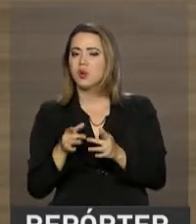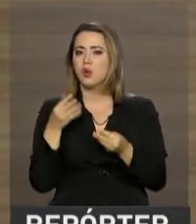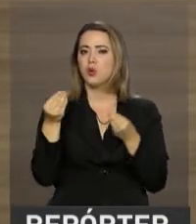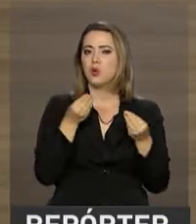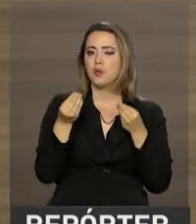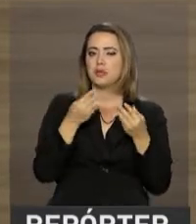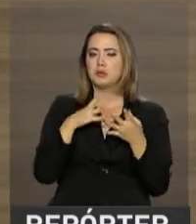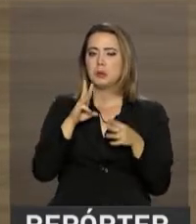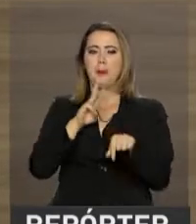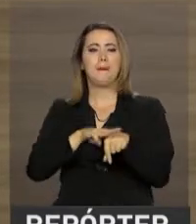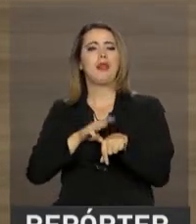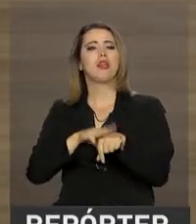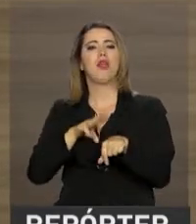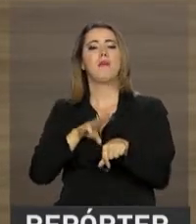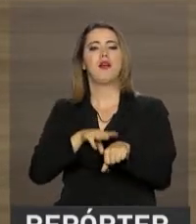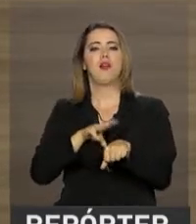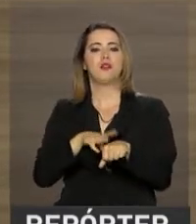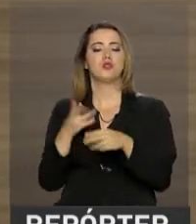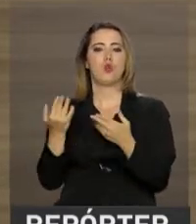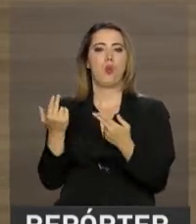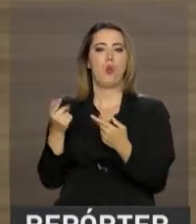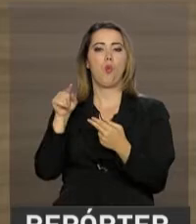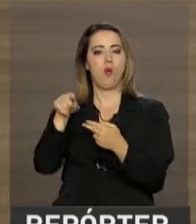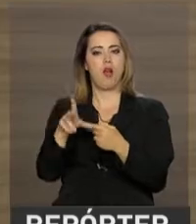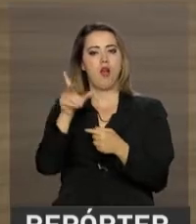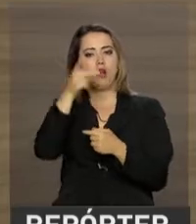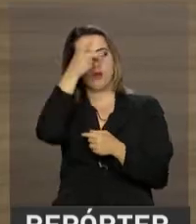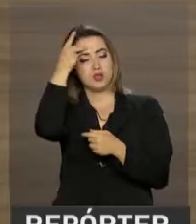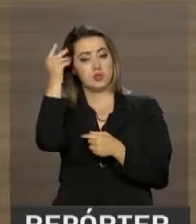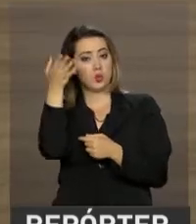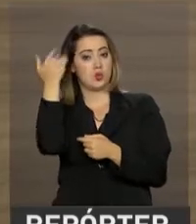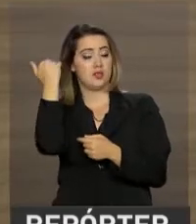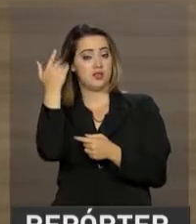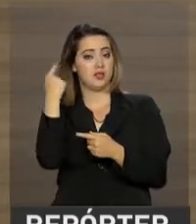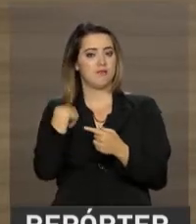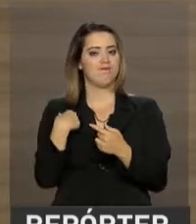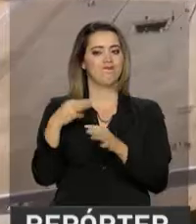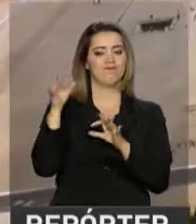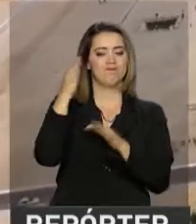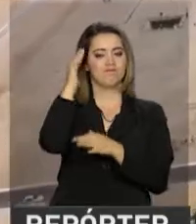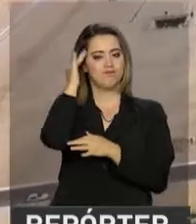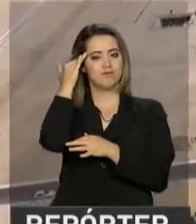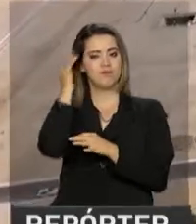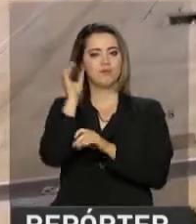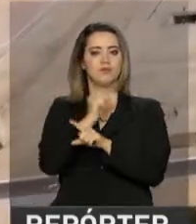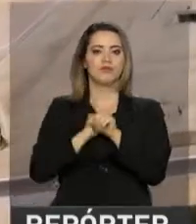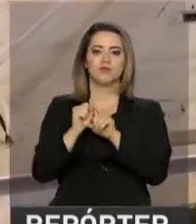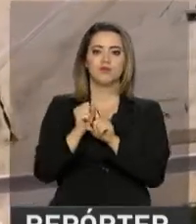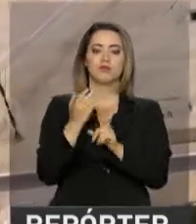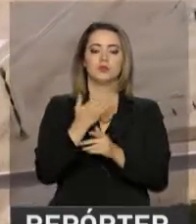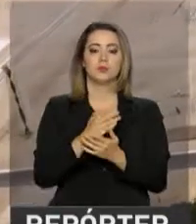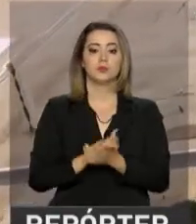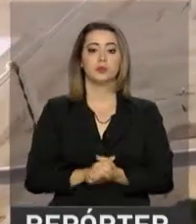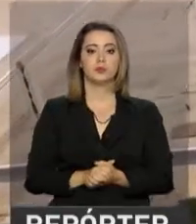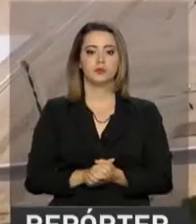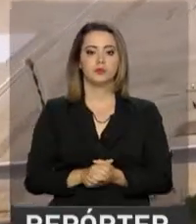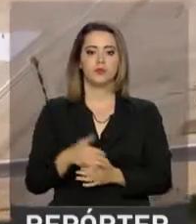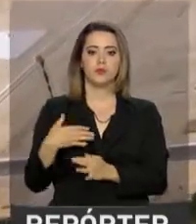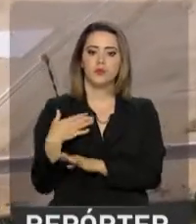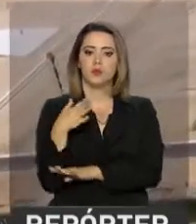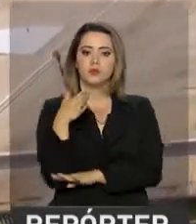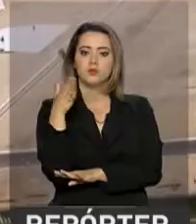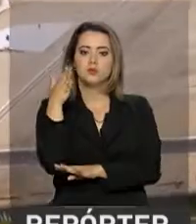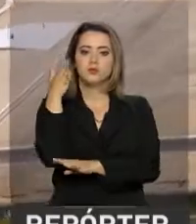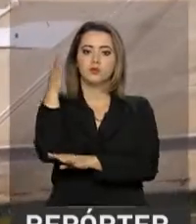meio matemático como os positivistas concebiam a ordem da sociedade. A bandeira nacional